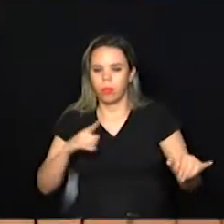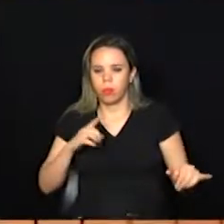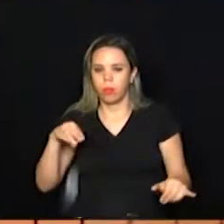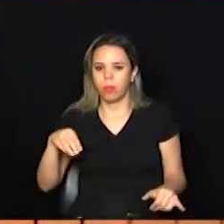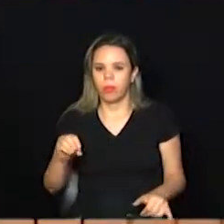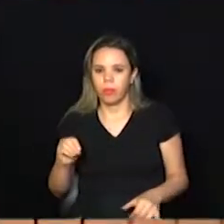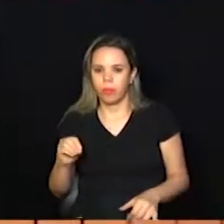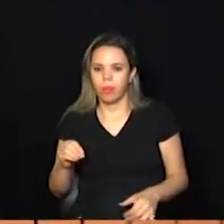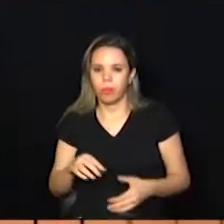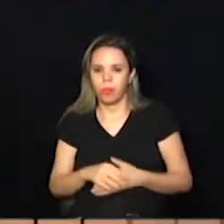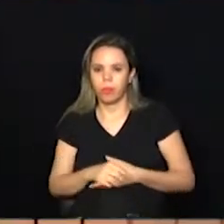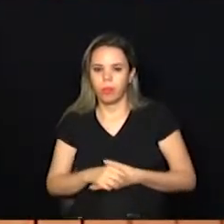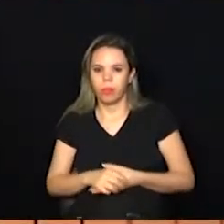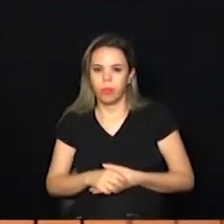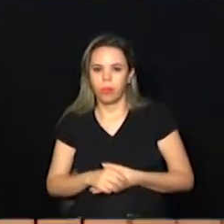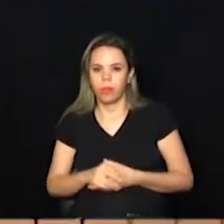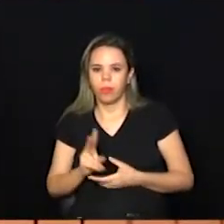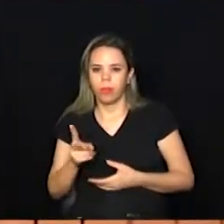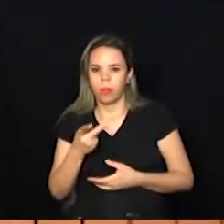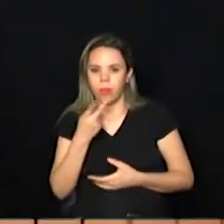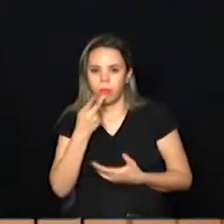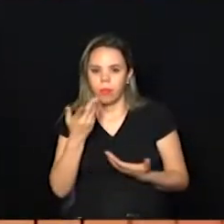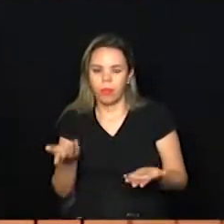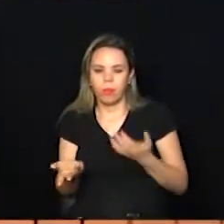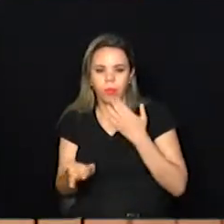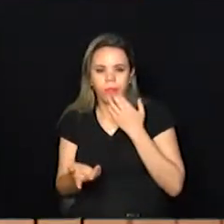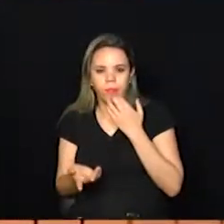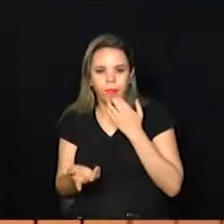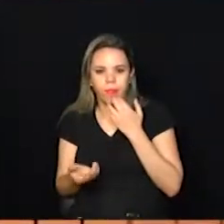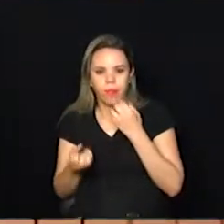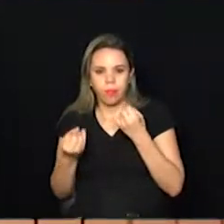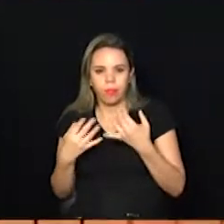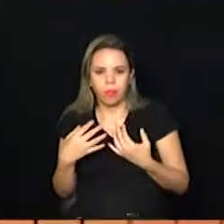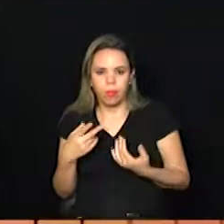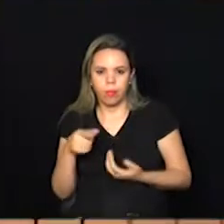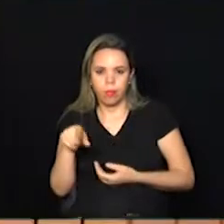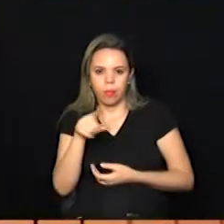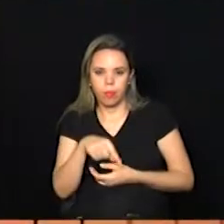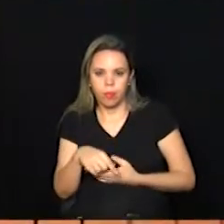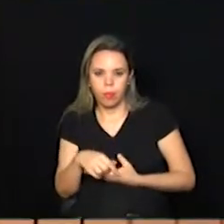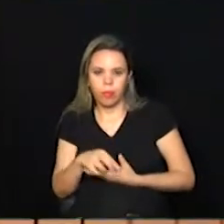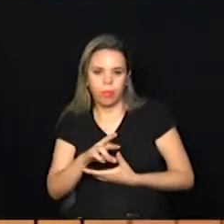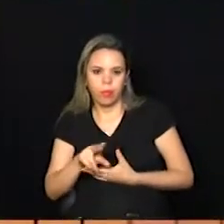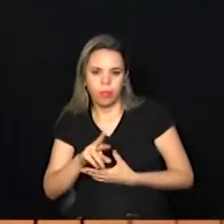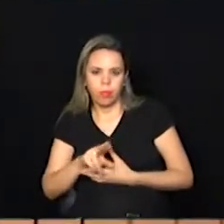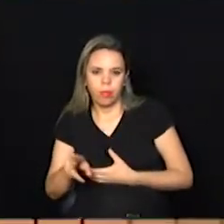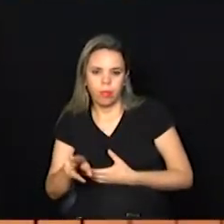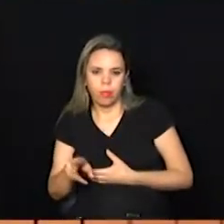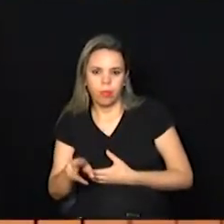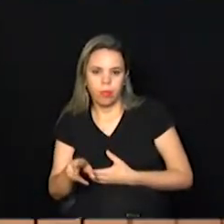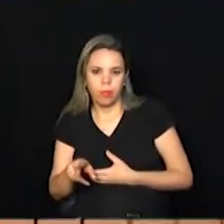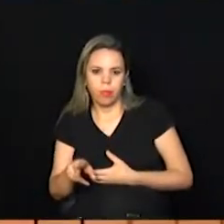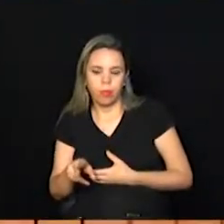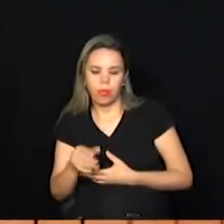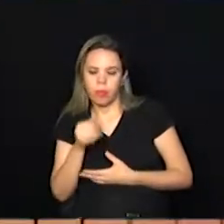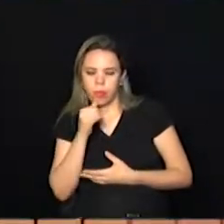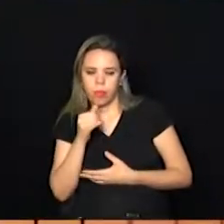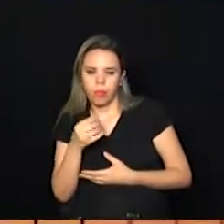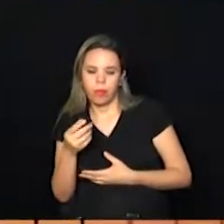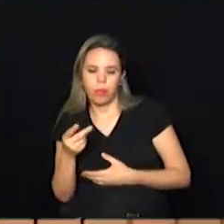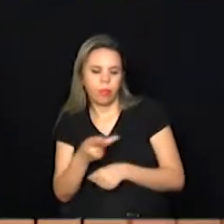CEAMO. A gente sempre fala, e eu sempre ressalto isso, olha, você pode procurar o CEAMO